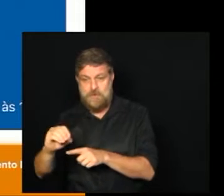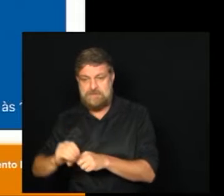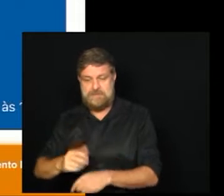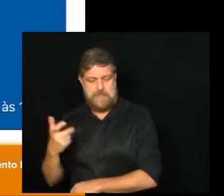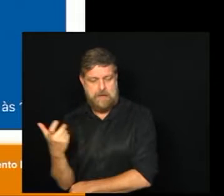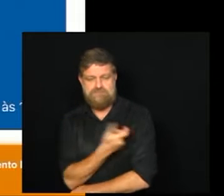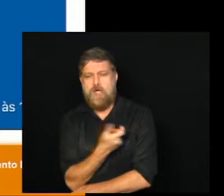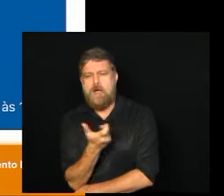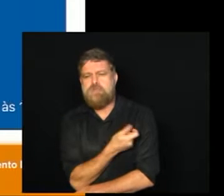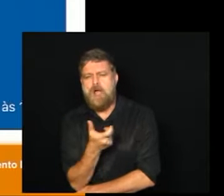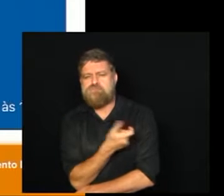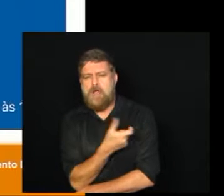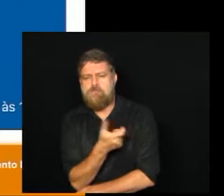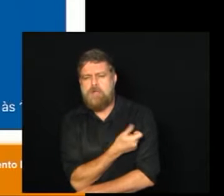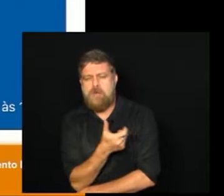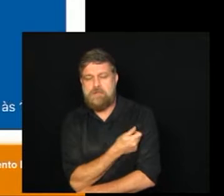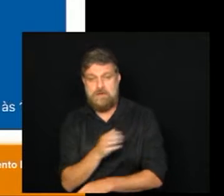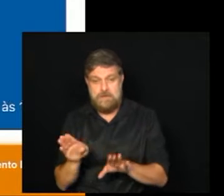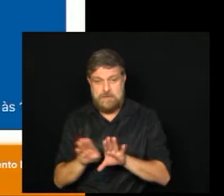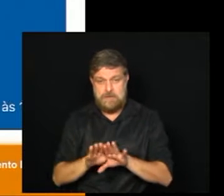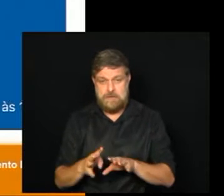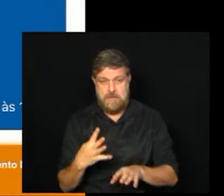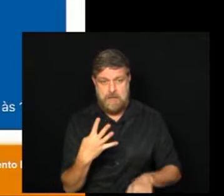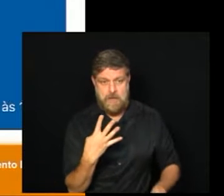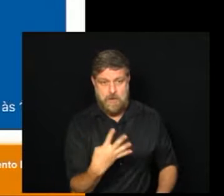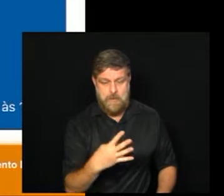1.367.800 doses, sendo que